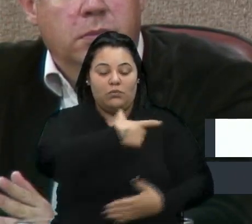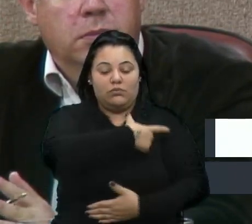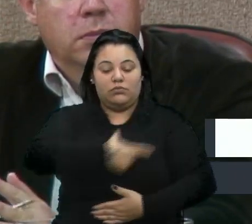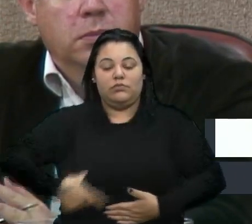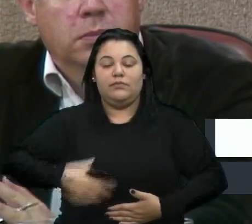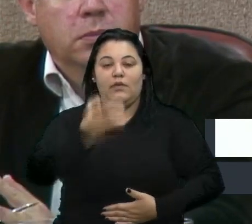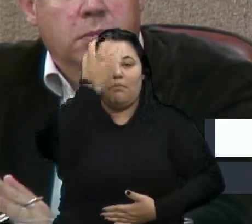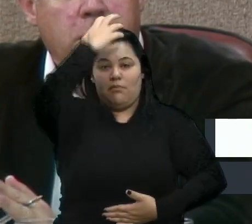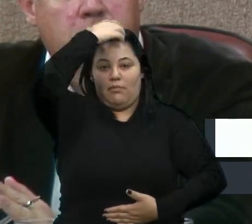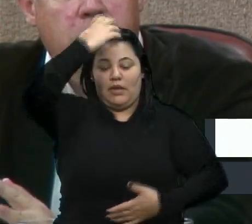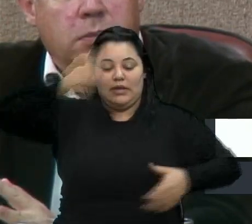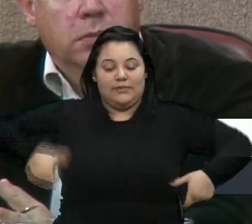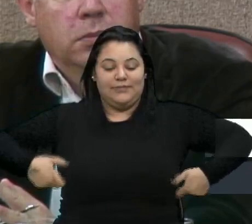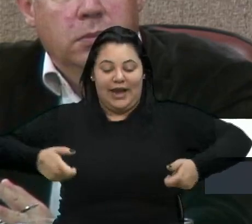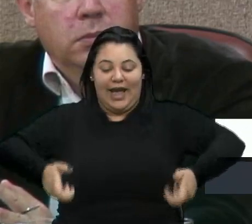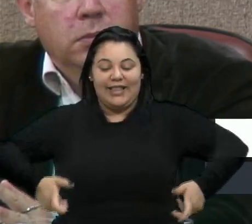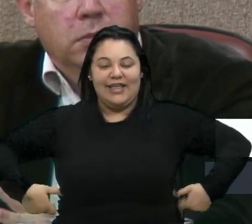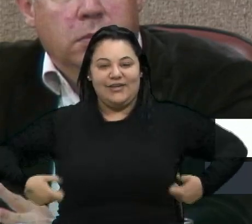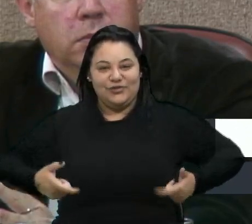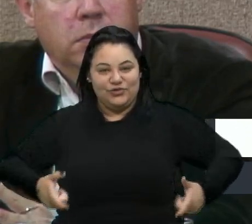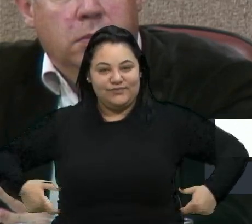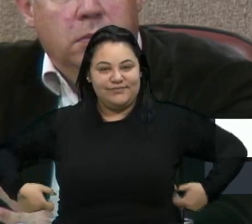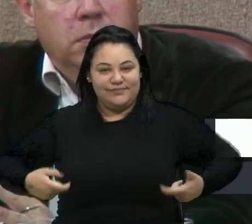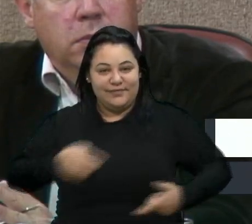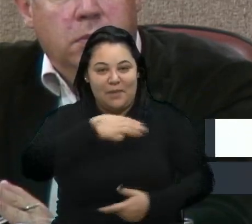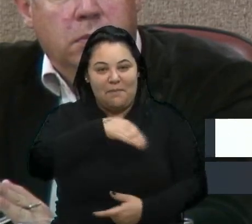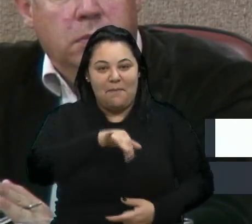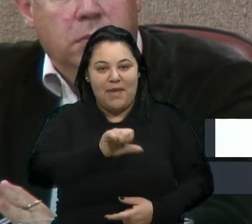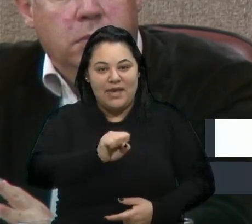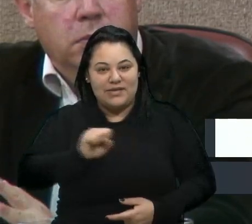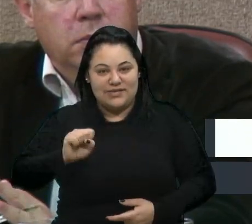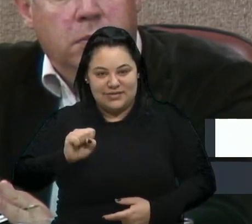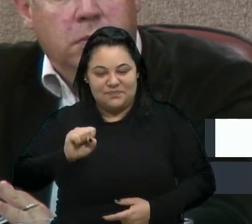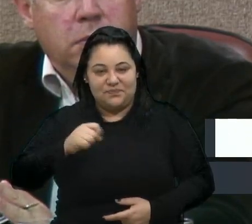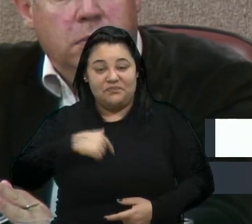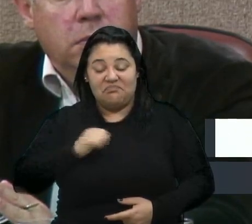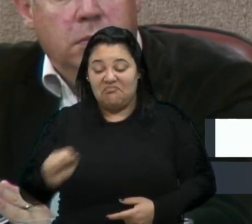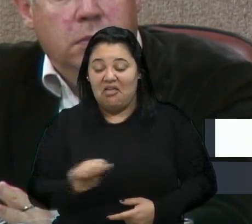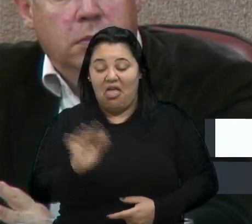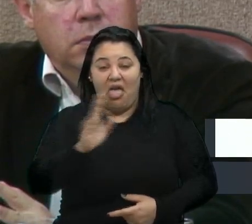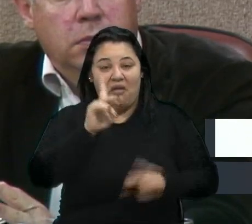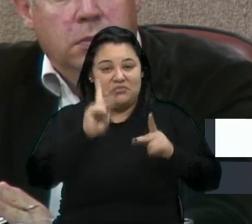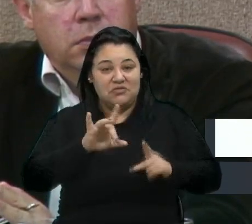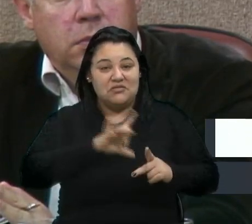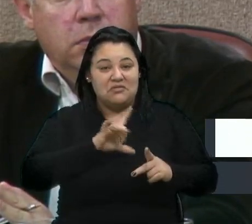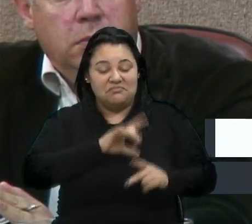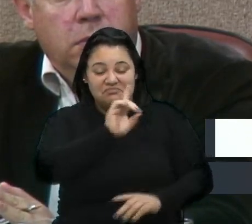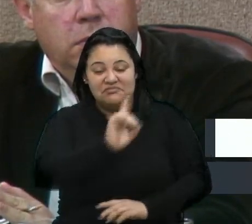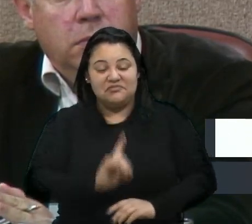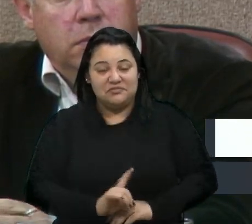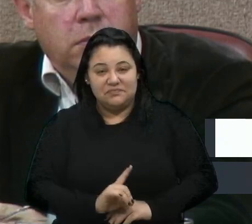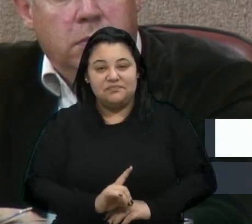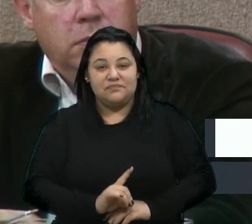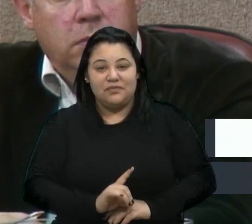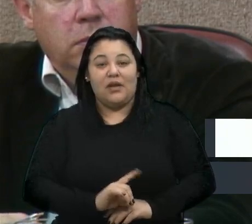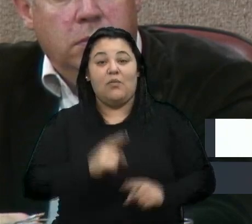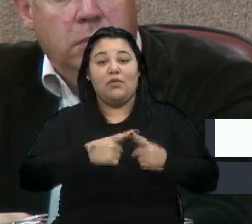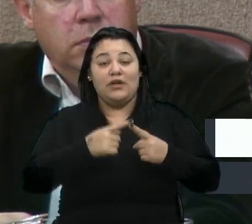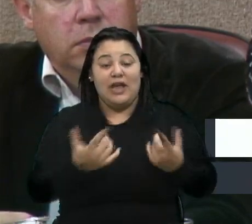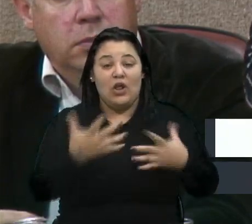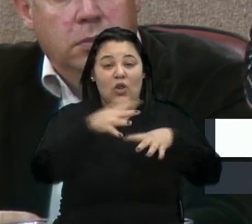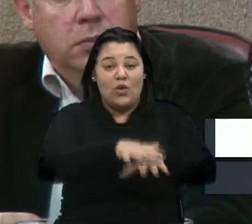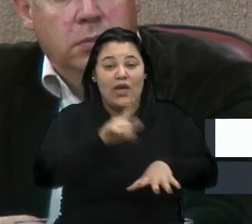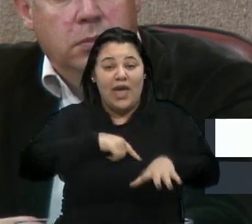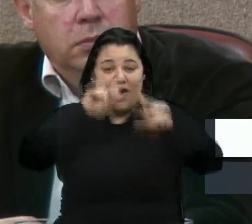inclusivos que valoriza a pessoa com deficiência. Incluir significa promover e reconhecer o potencial de todo